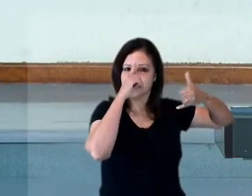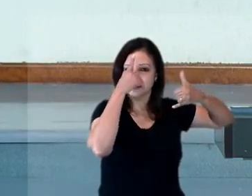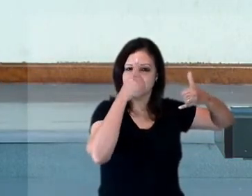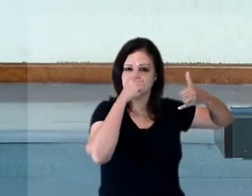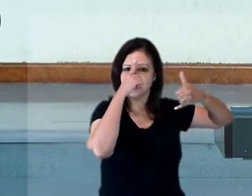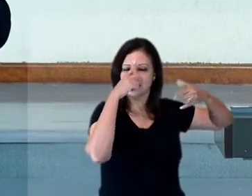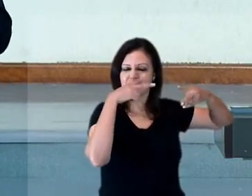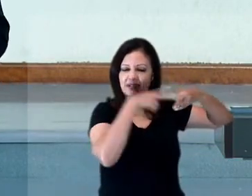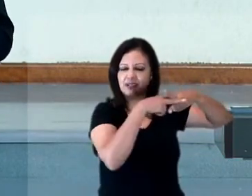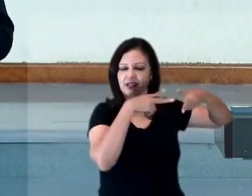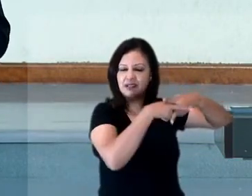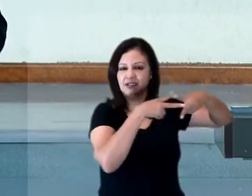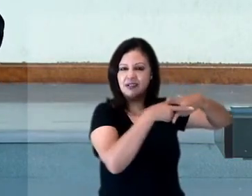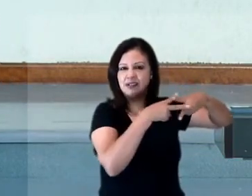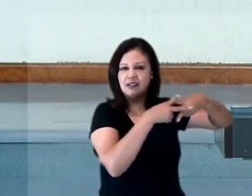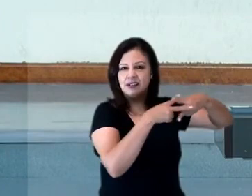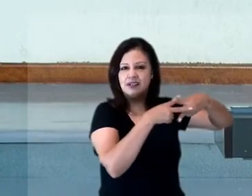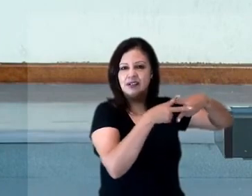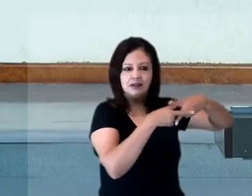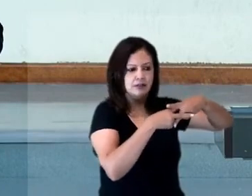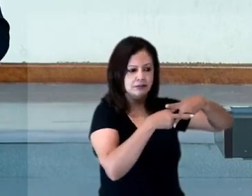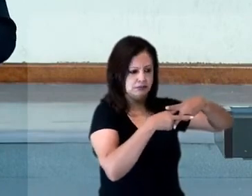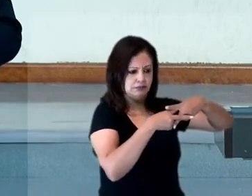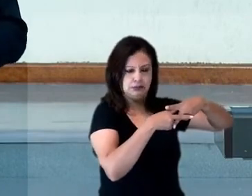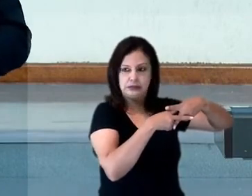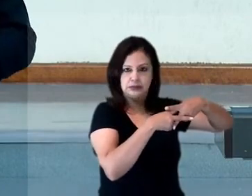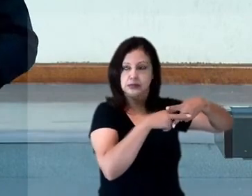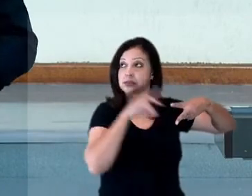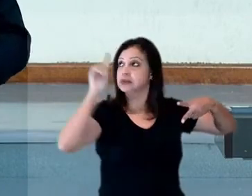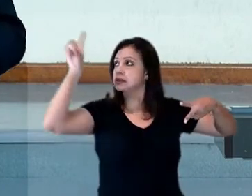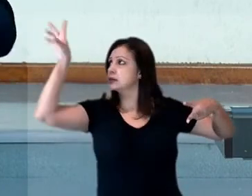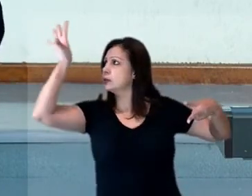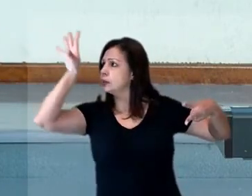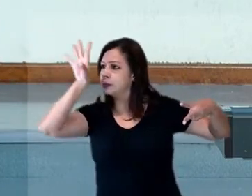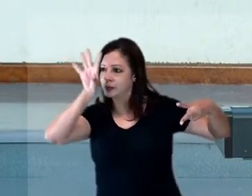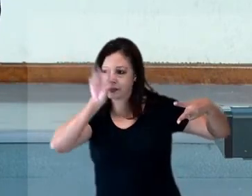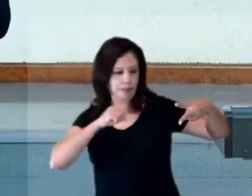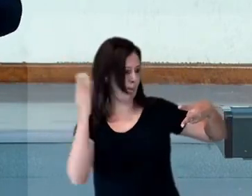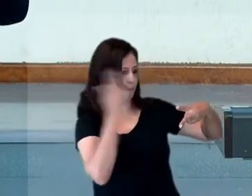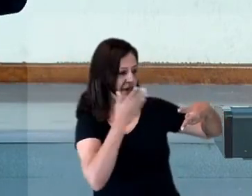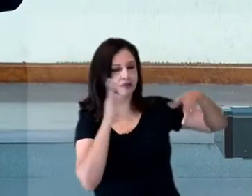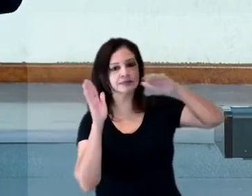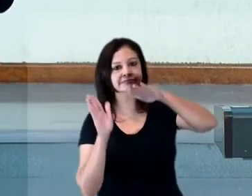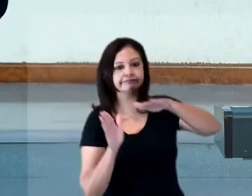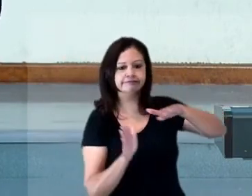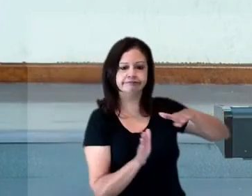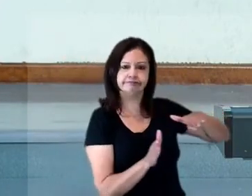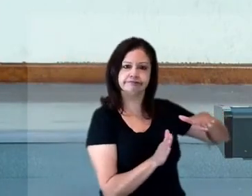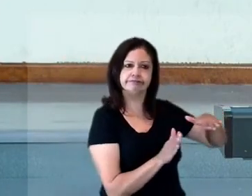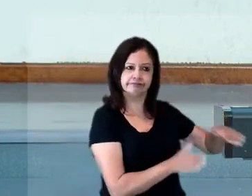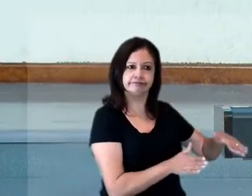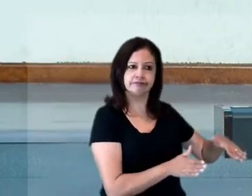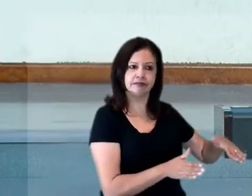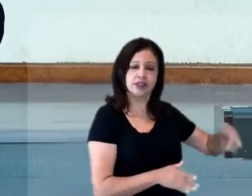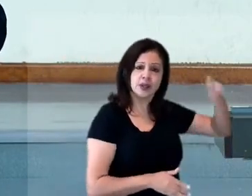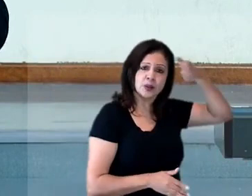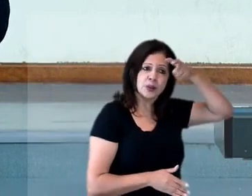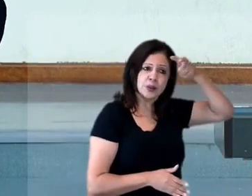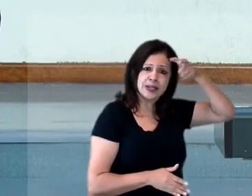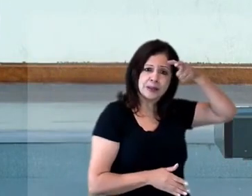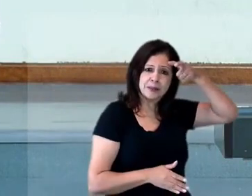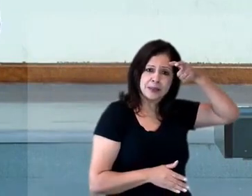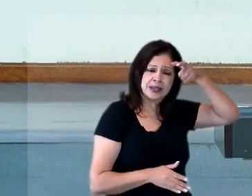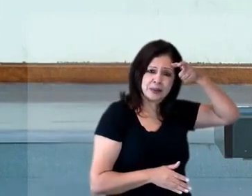de amarmos uns aos outros, nós não daremos mais a oportunidade para que o inimigo semeie discórdia,